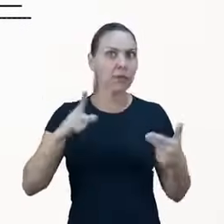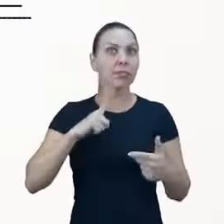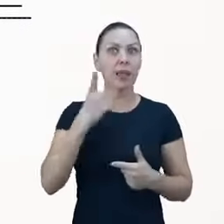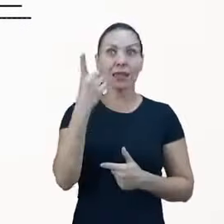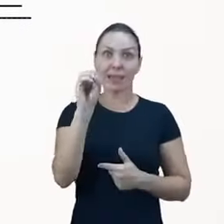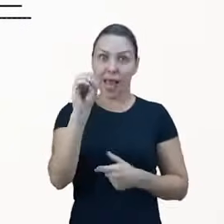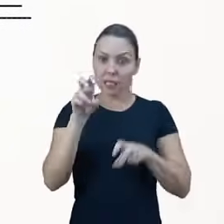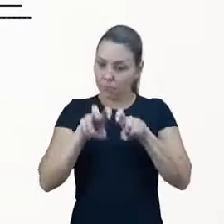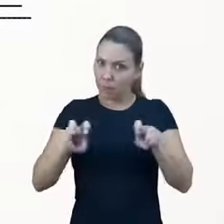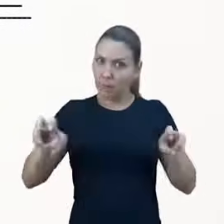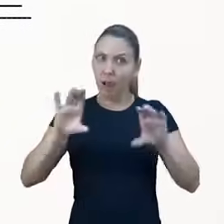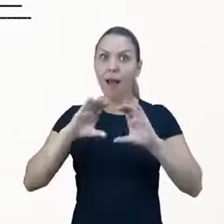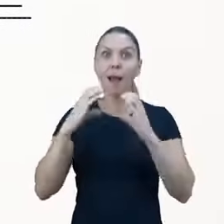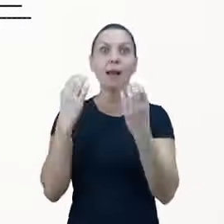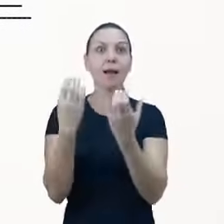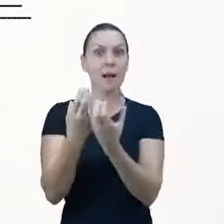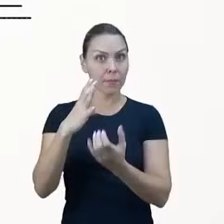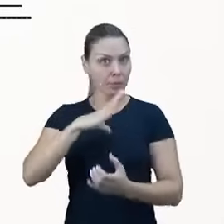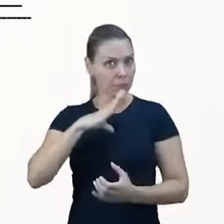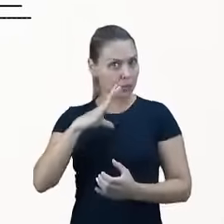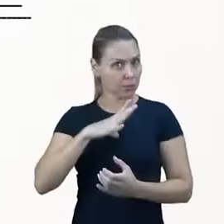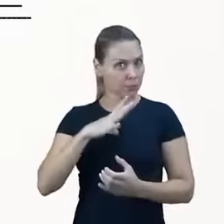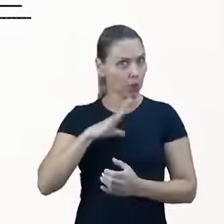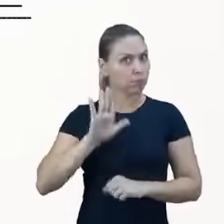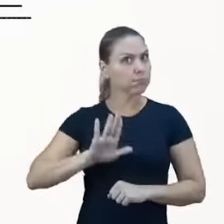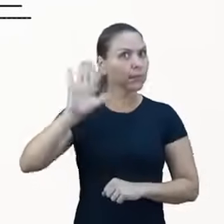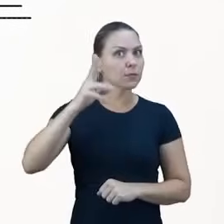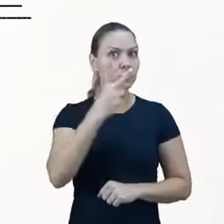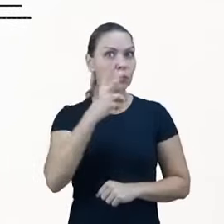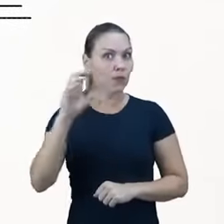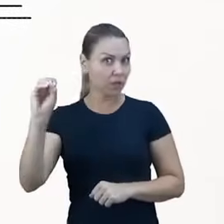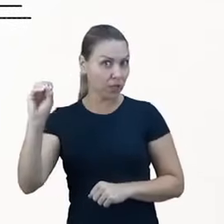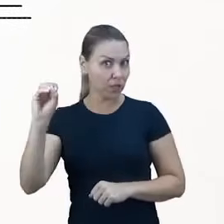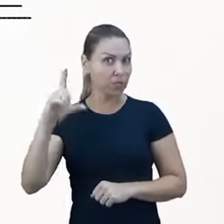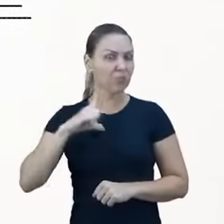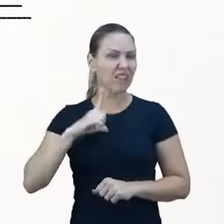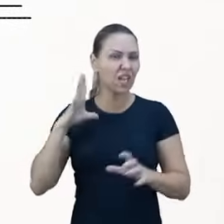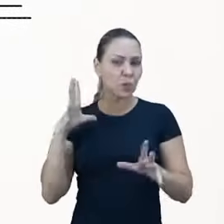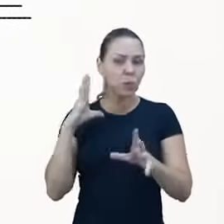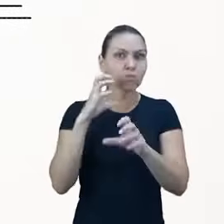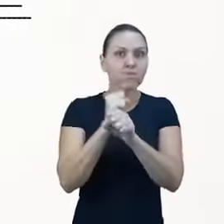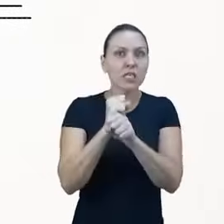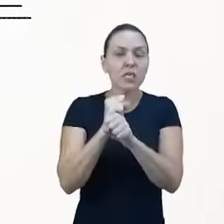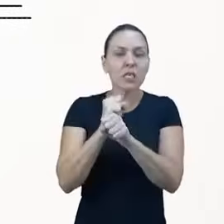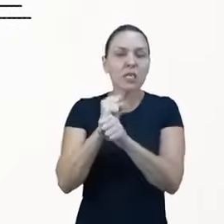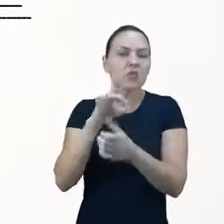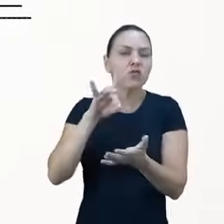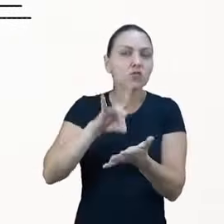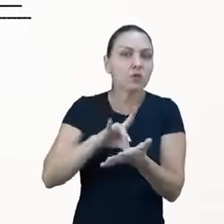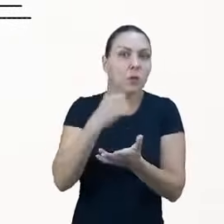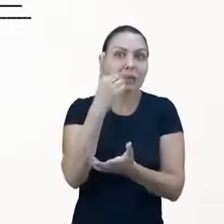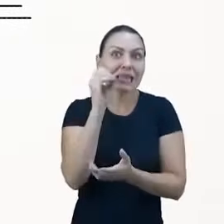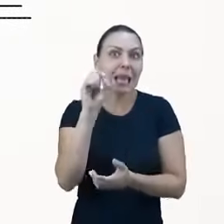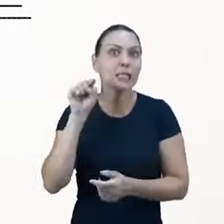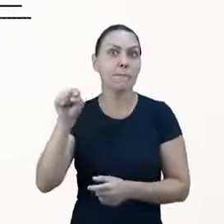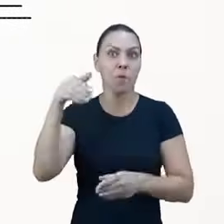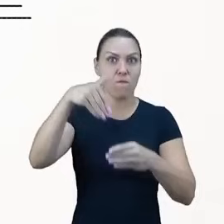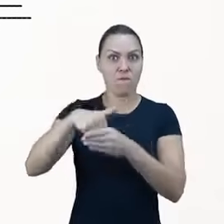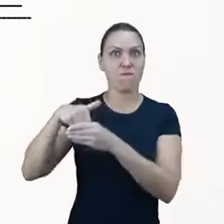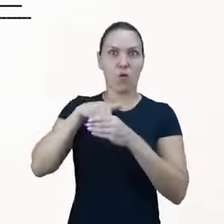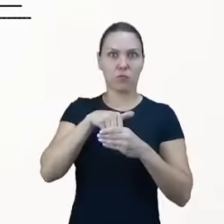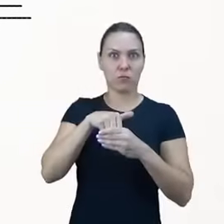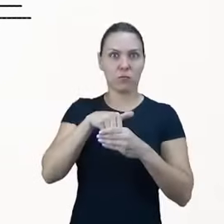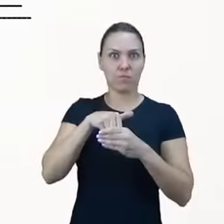Câmara Municipal e que na eleição de 2020 tivemos um total de 10 mil votos válidos. Então